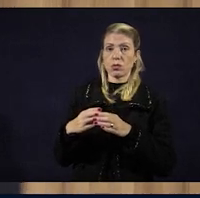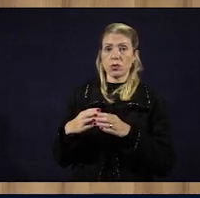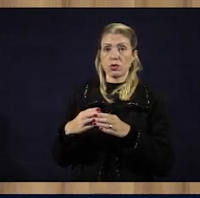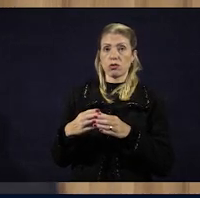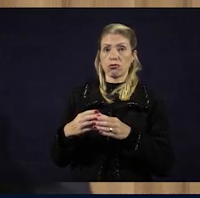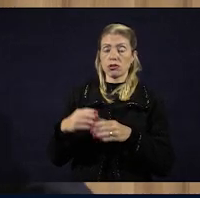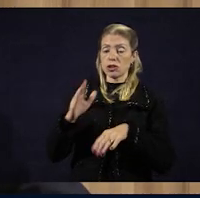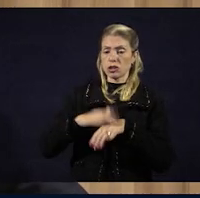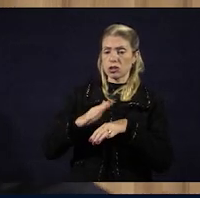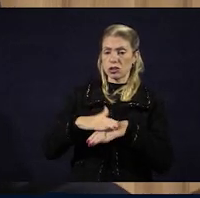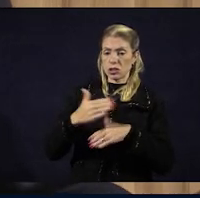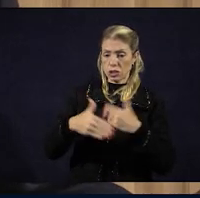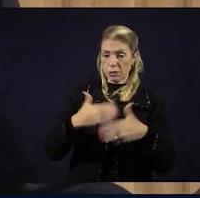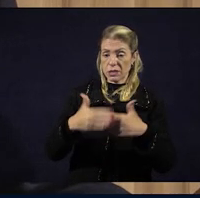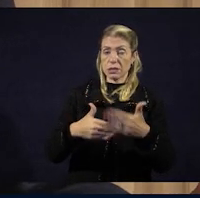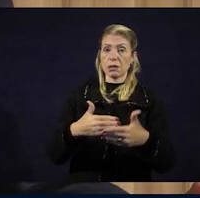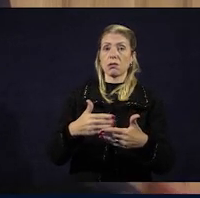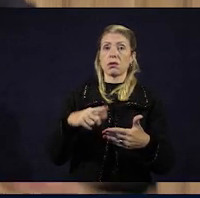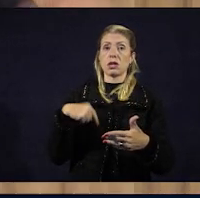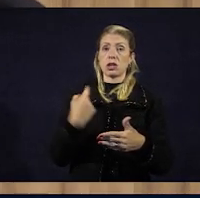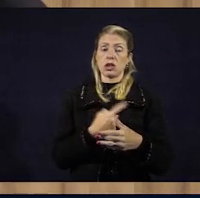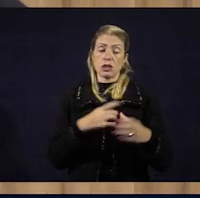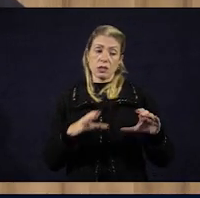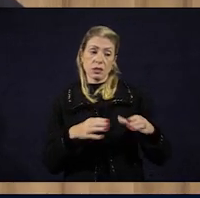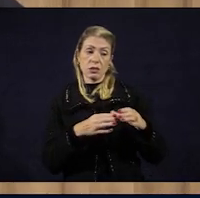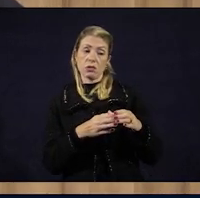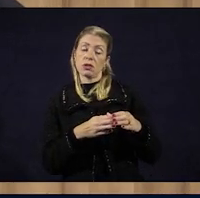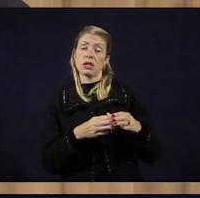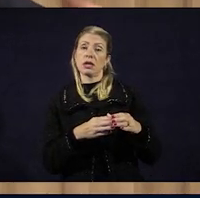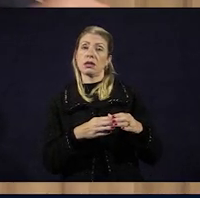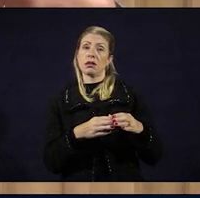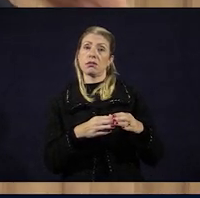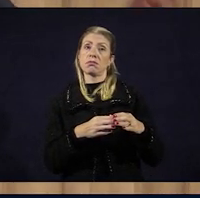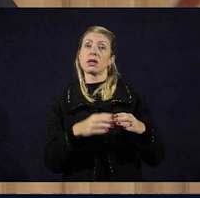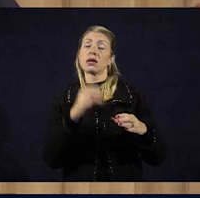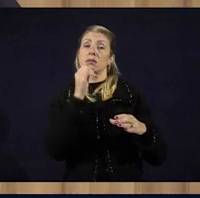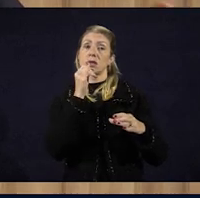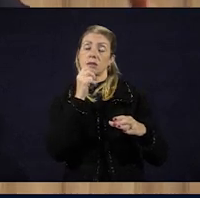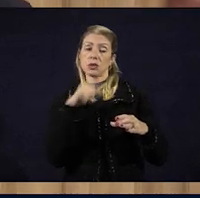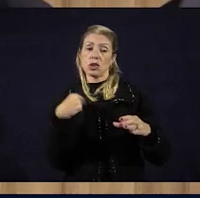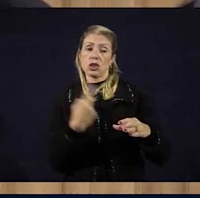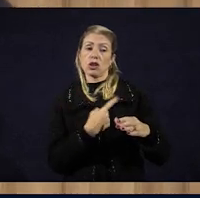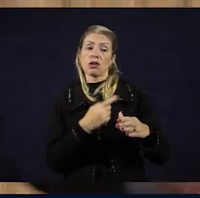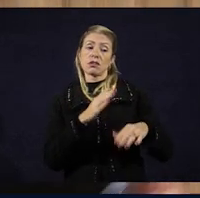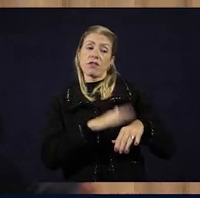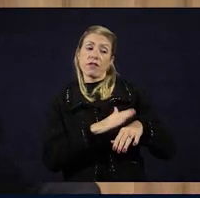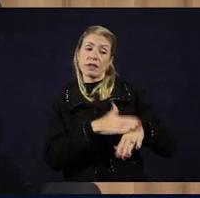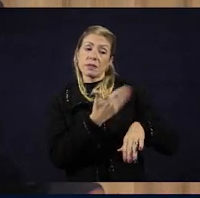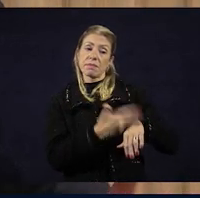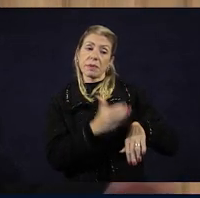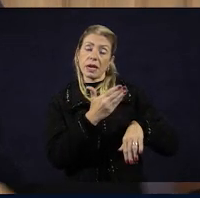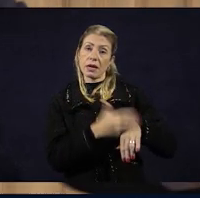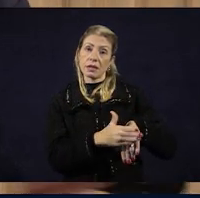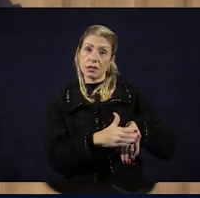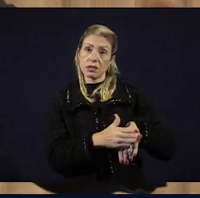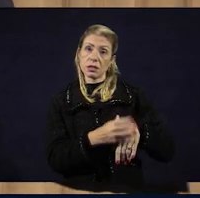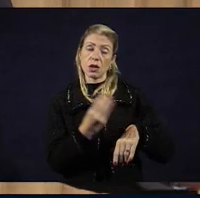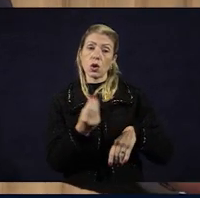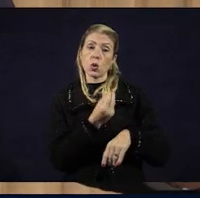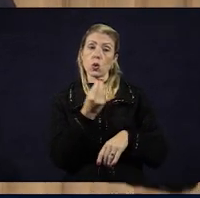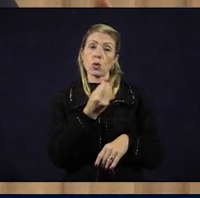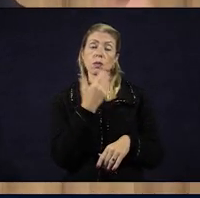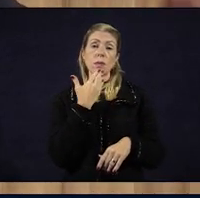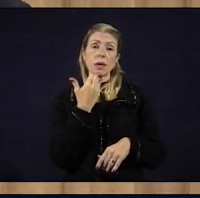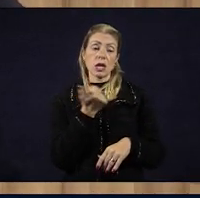escopo Três É na nossa cadeia de valor e aí o que que nós estamos fazendo é a práticas de melhor